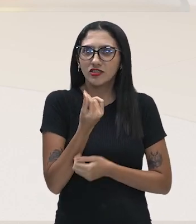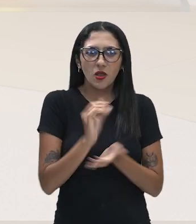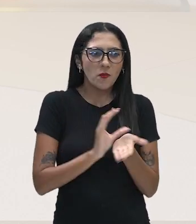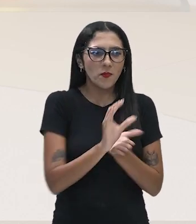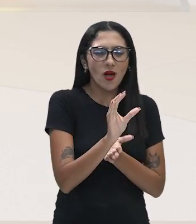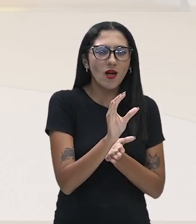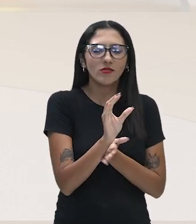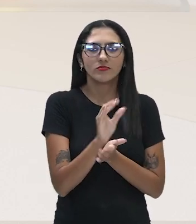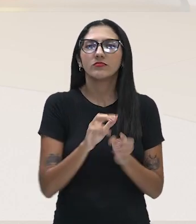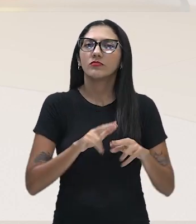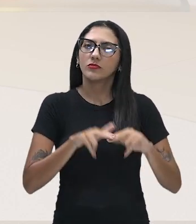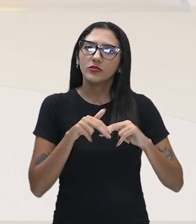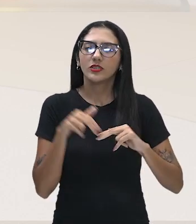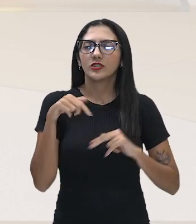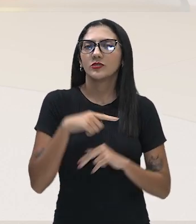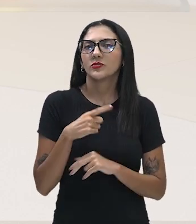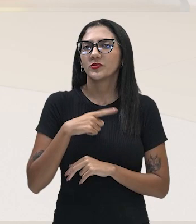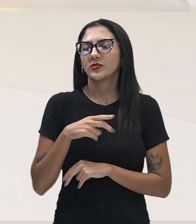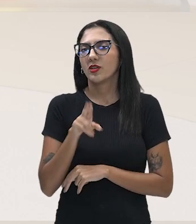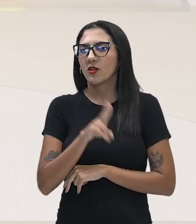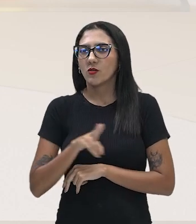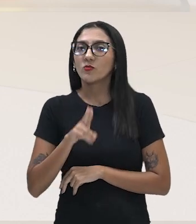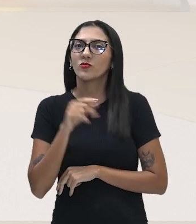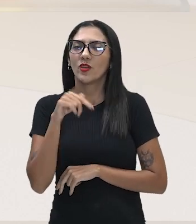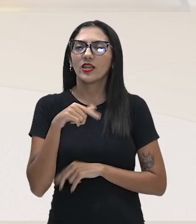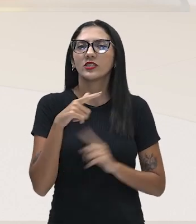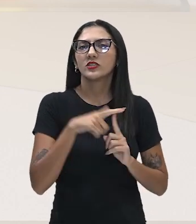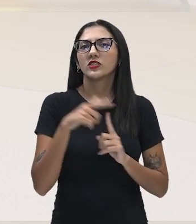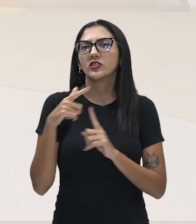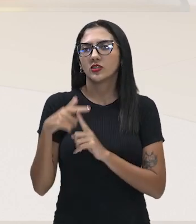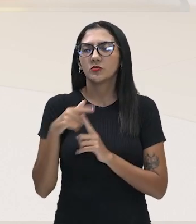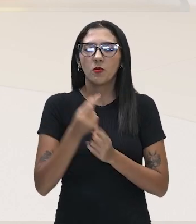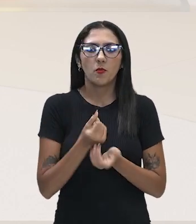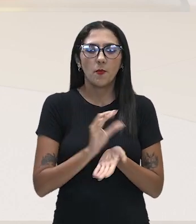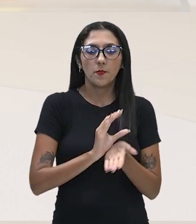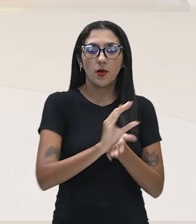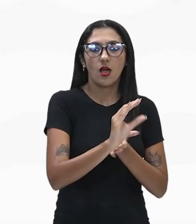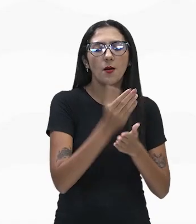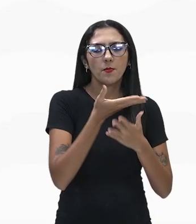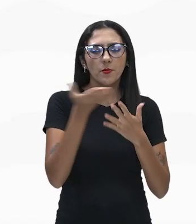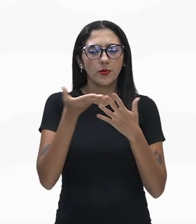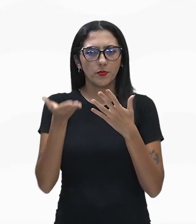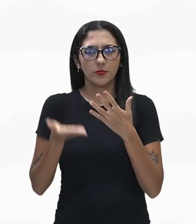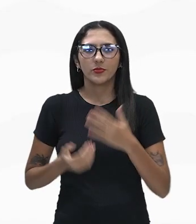isso que a gente utiliza o financiamento. Dê uma olhada comigo na tela.